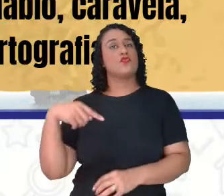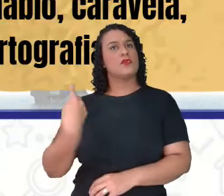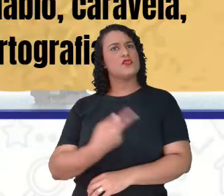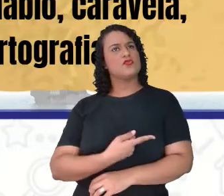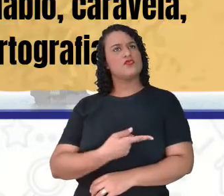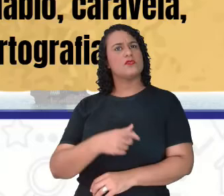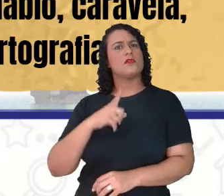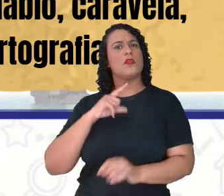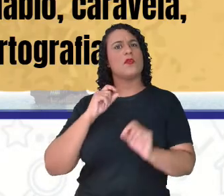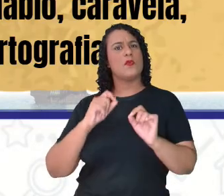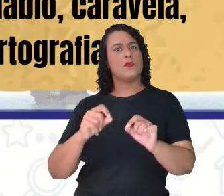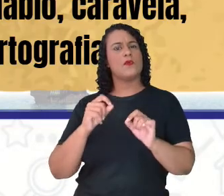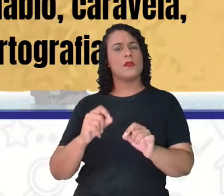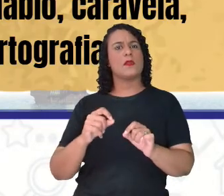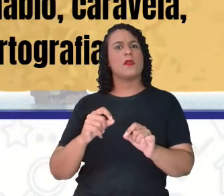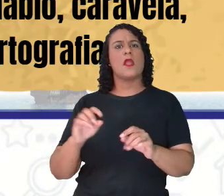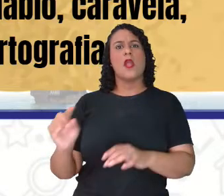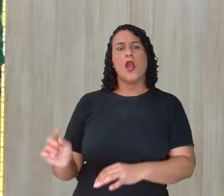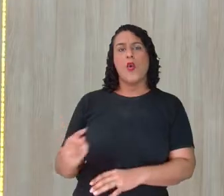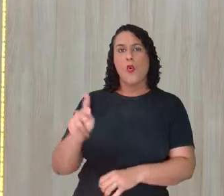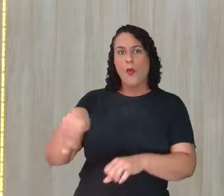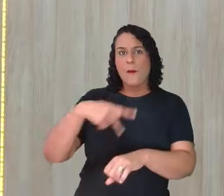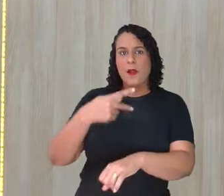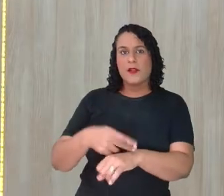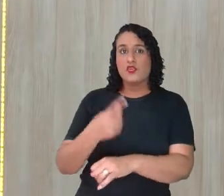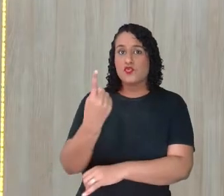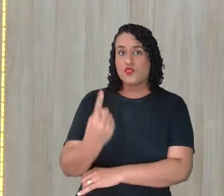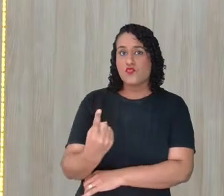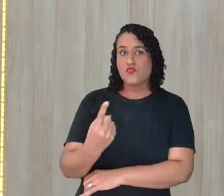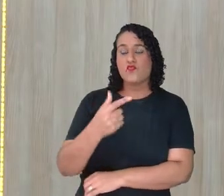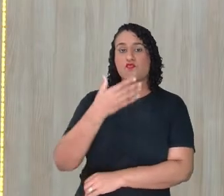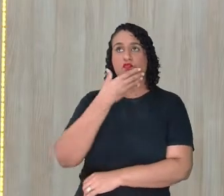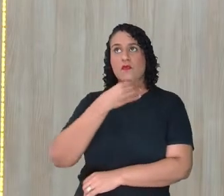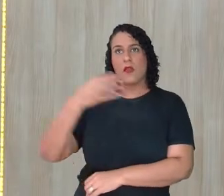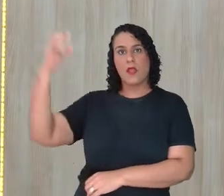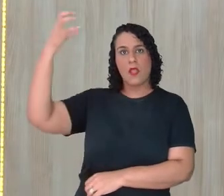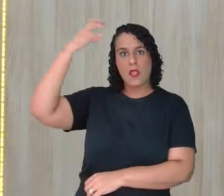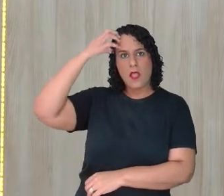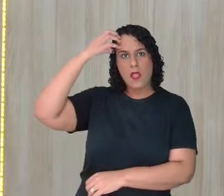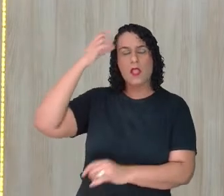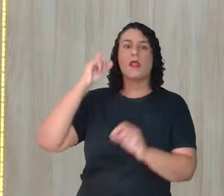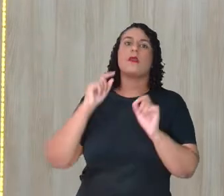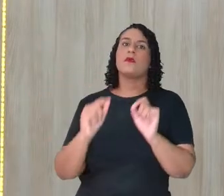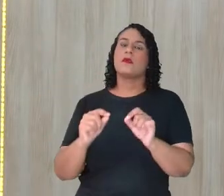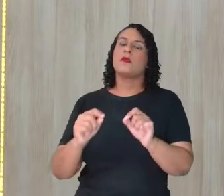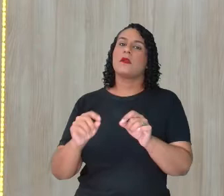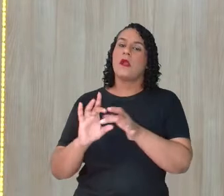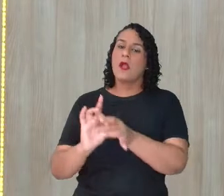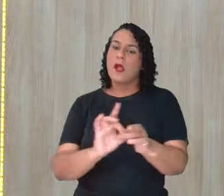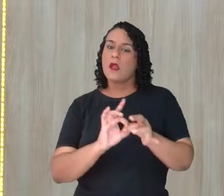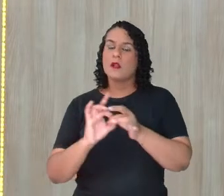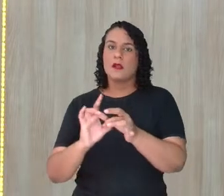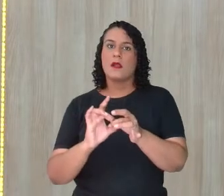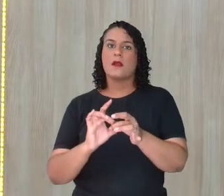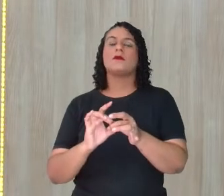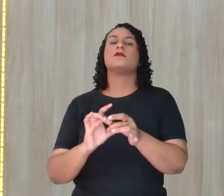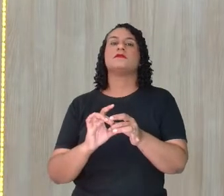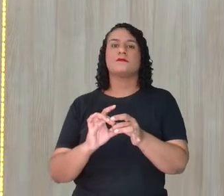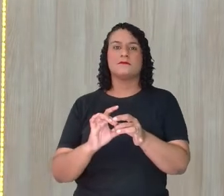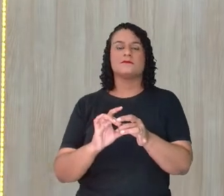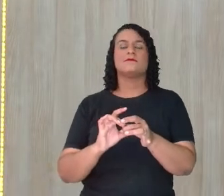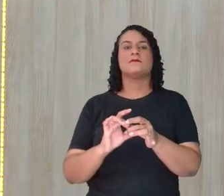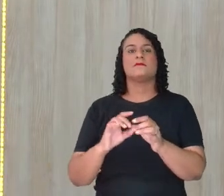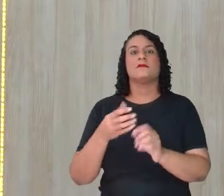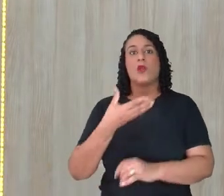as monarquias nacionais aí fortalecidas, veja, monarquia nacional é aí a aliança entre rei e